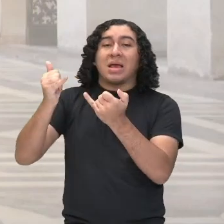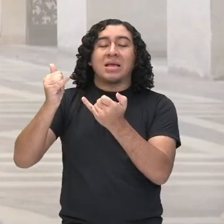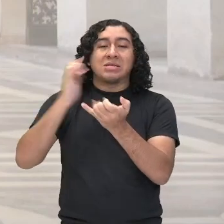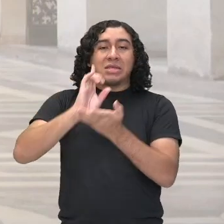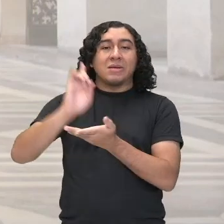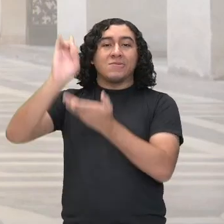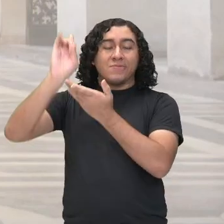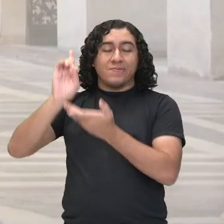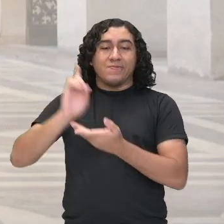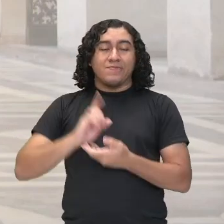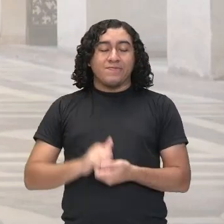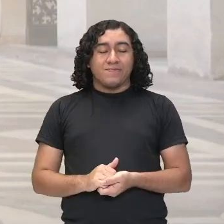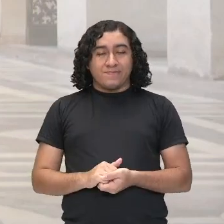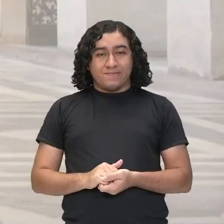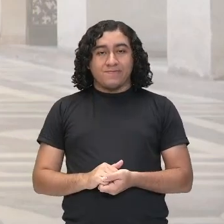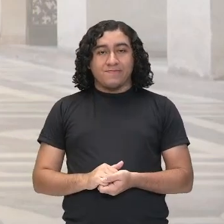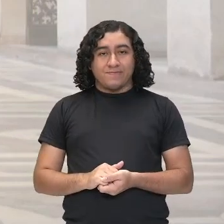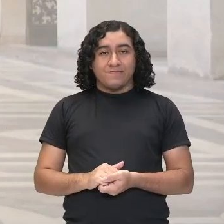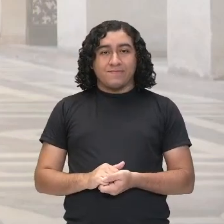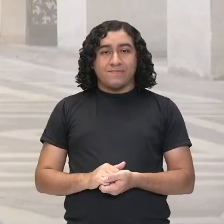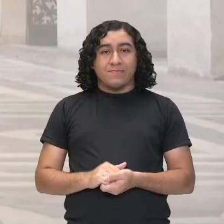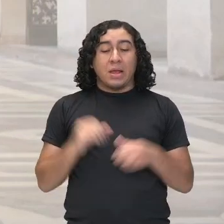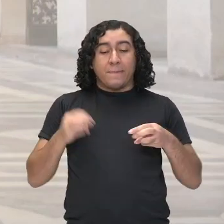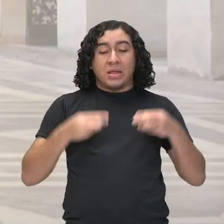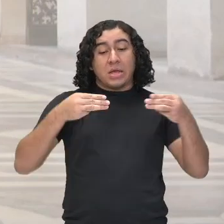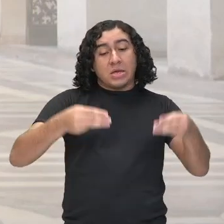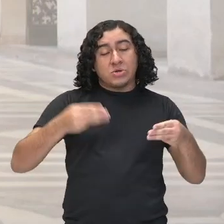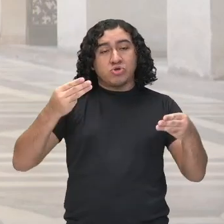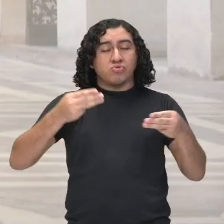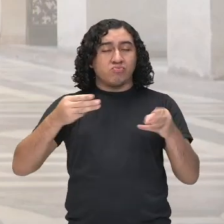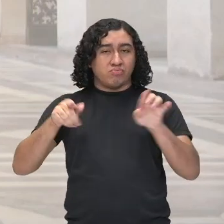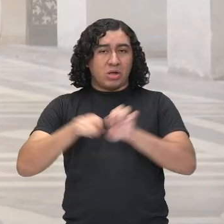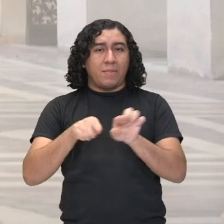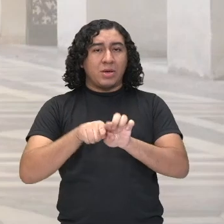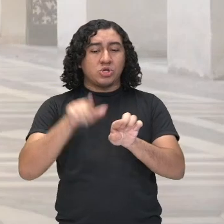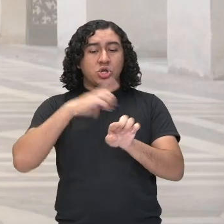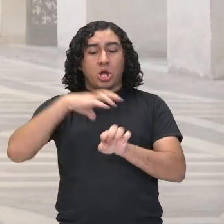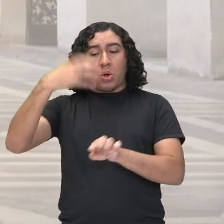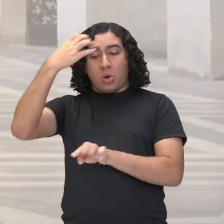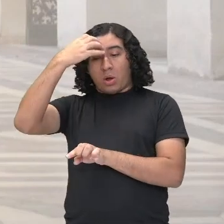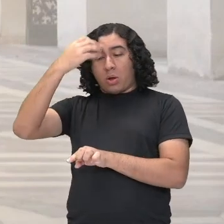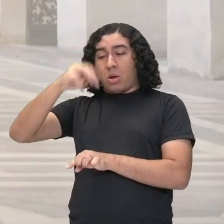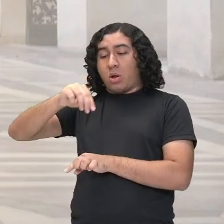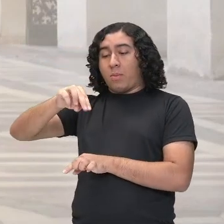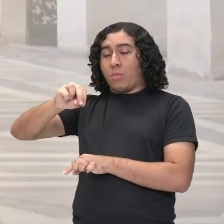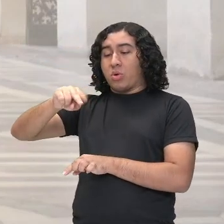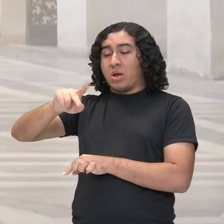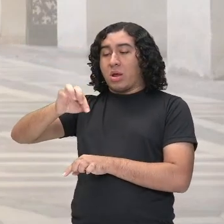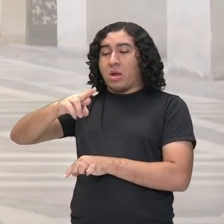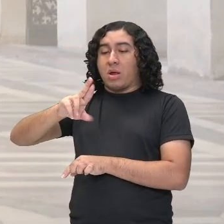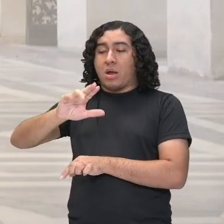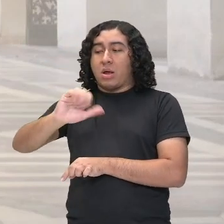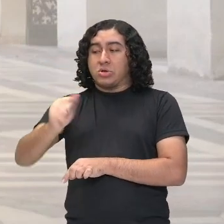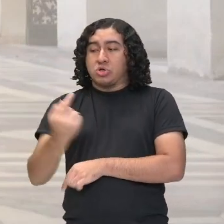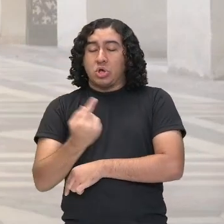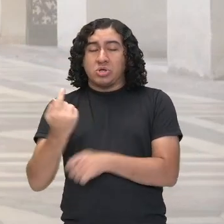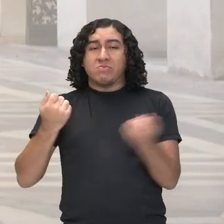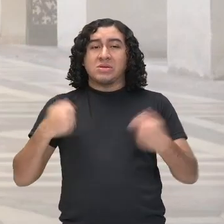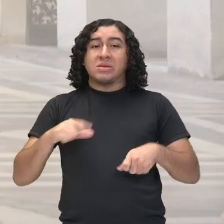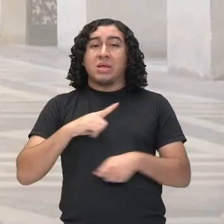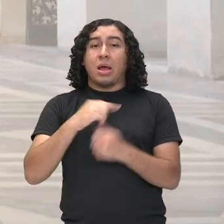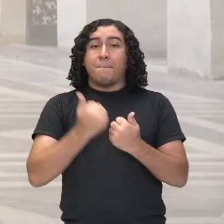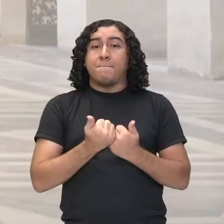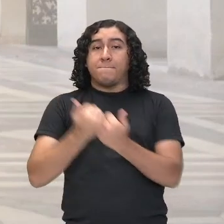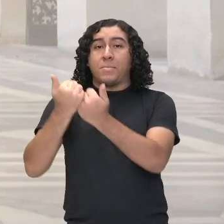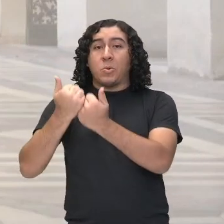ministros administravam os reinos, ou seja, o monarca ele não conseguia administrar tudo sozinho, precisava ali ter a